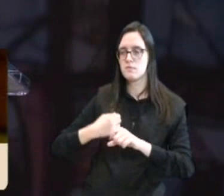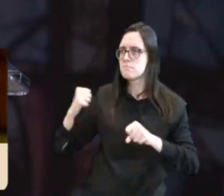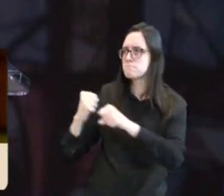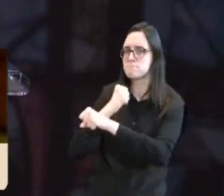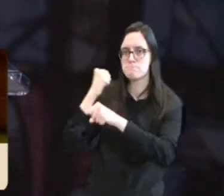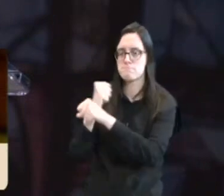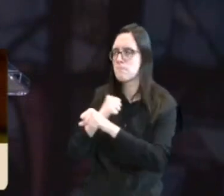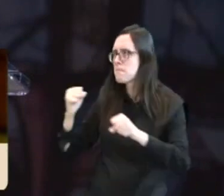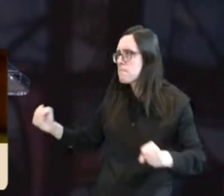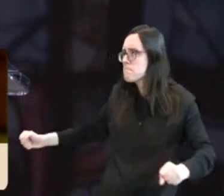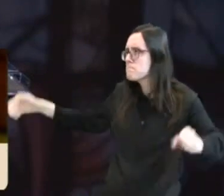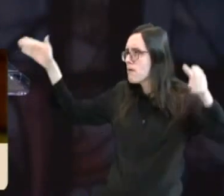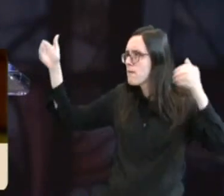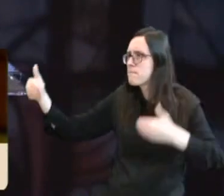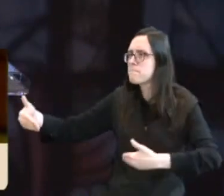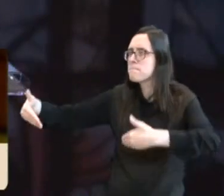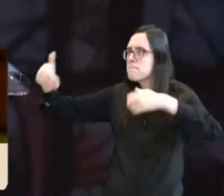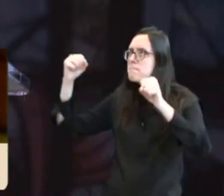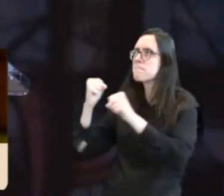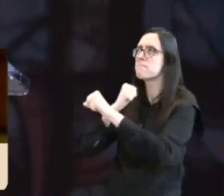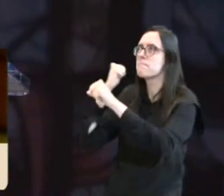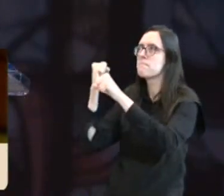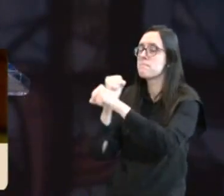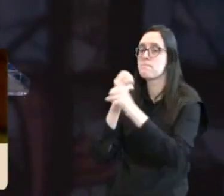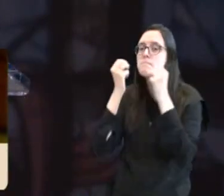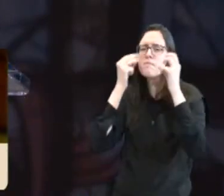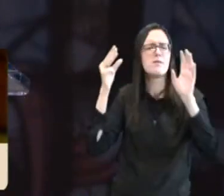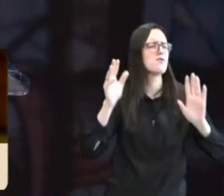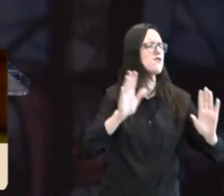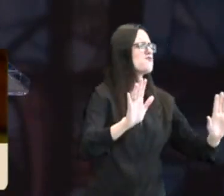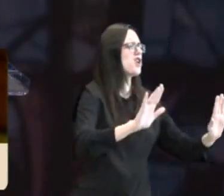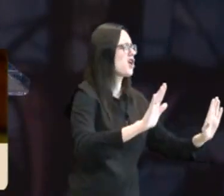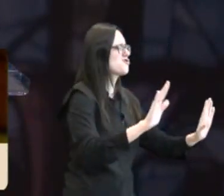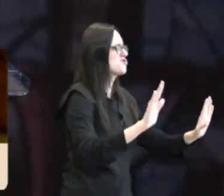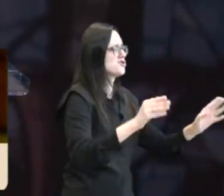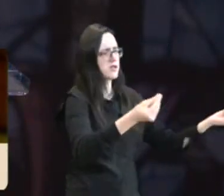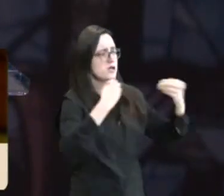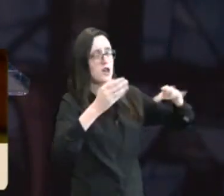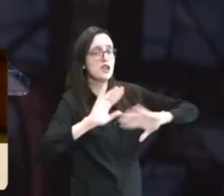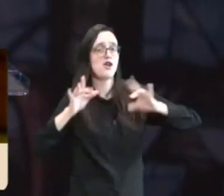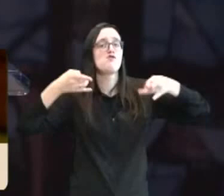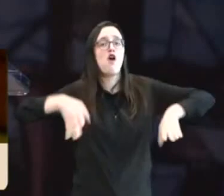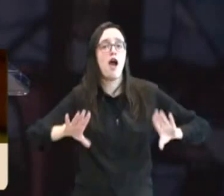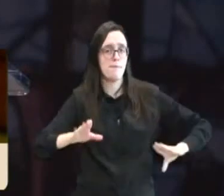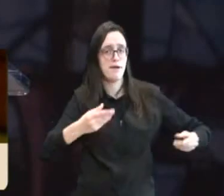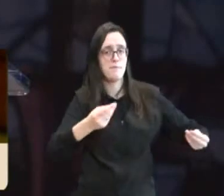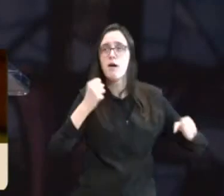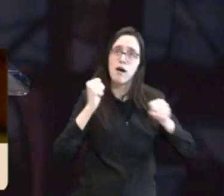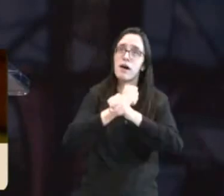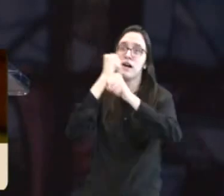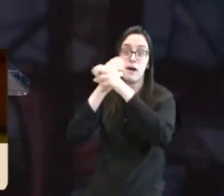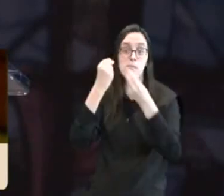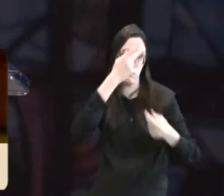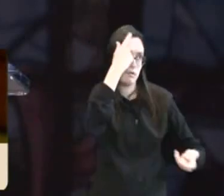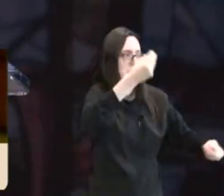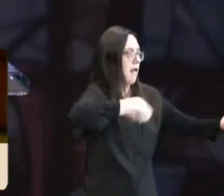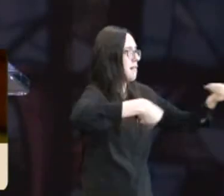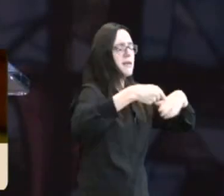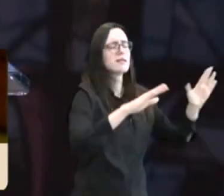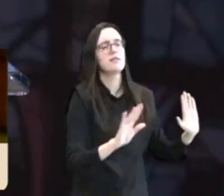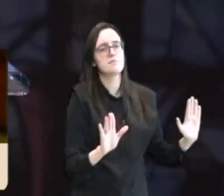tabernáculo, que chegou um ponto que Moisés disse, chega, não traz mais nada não, já está sobrando, está